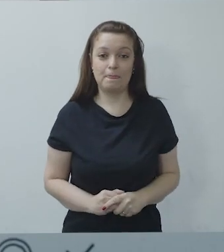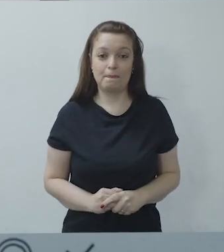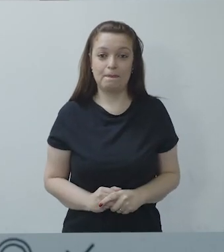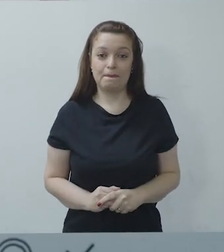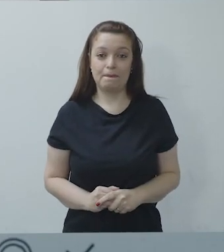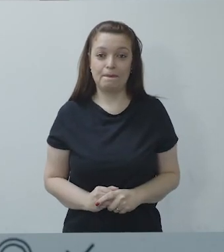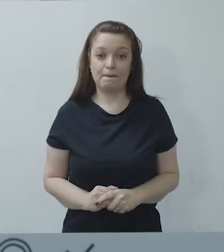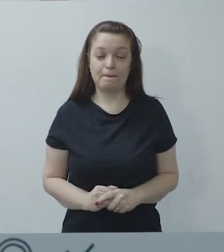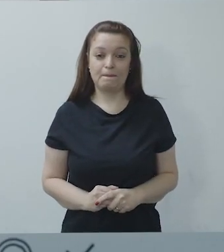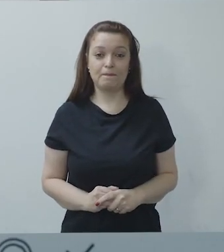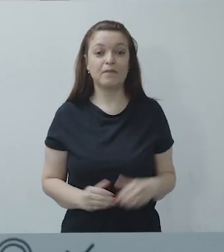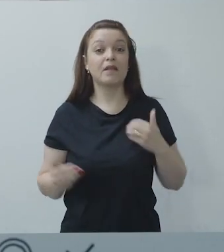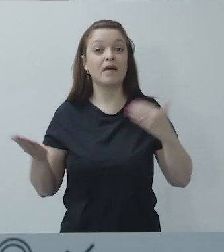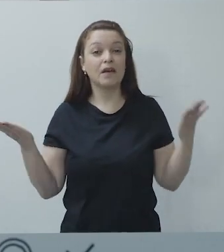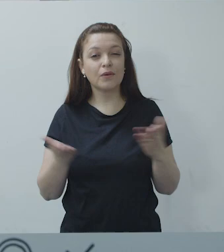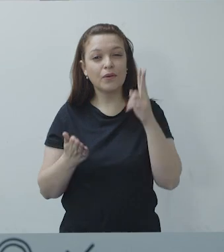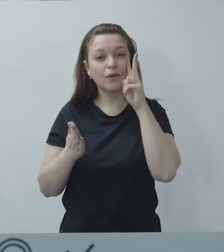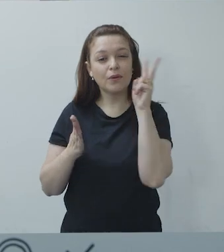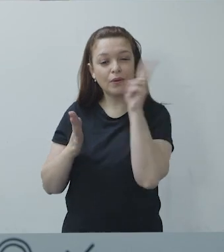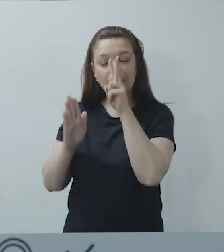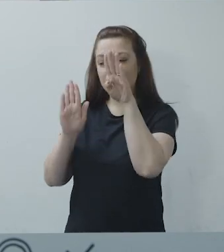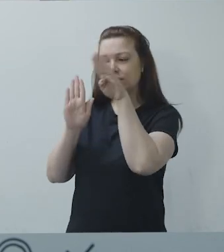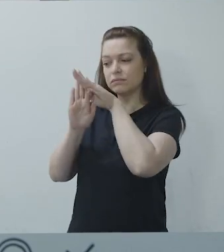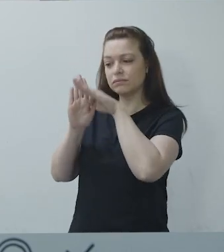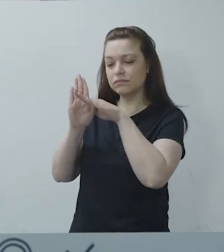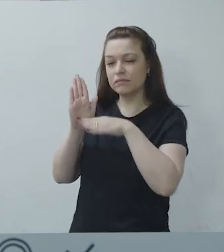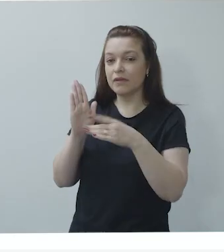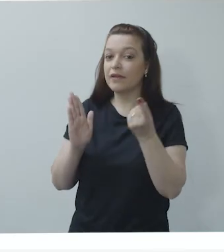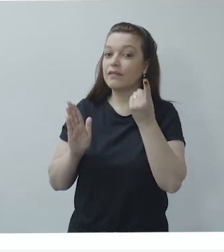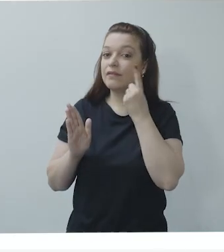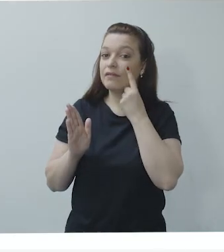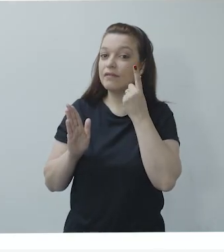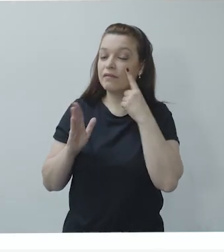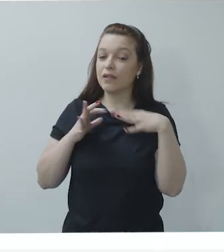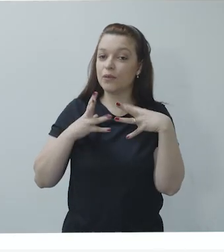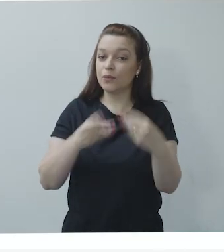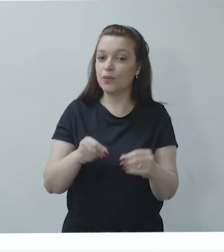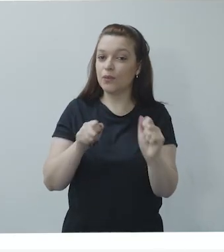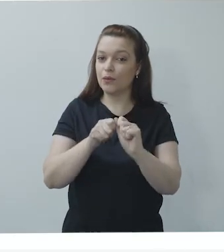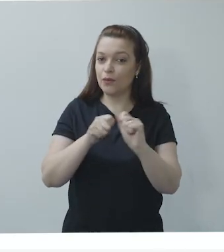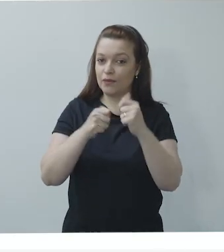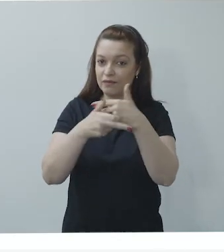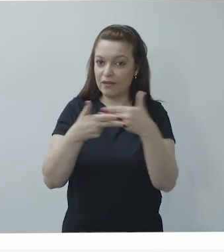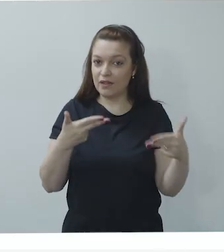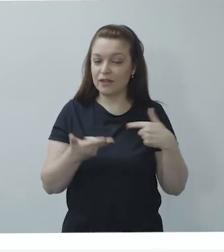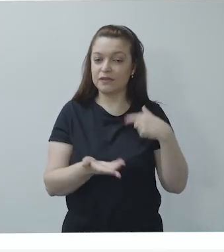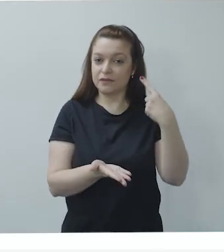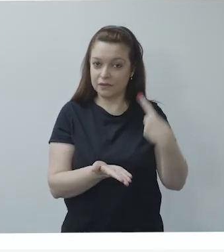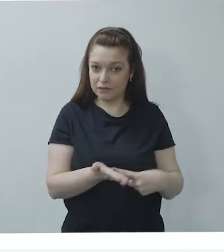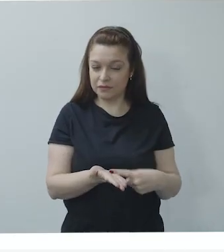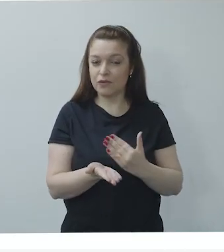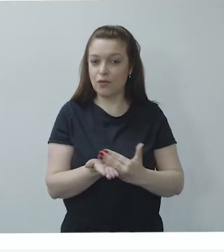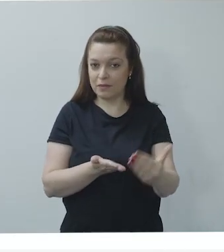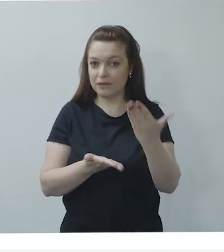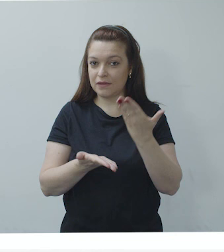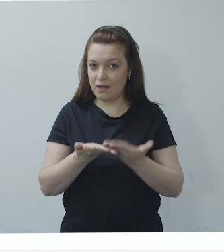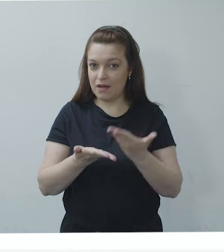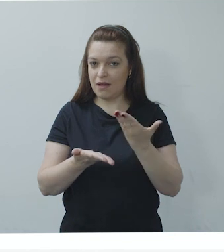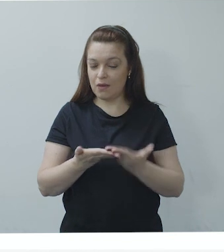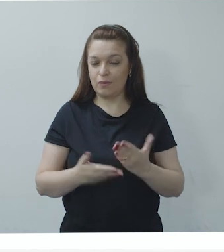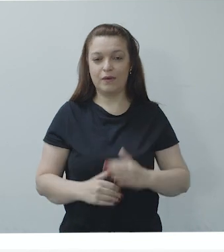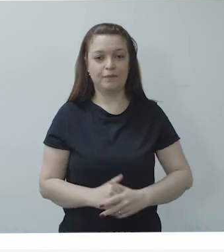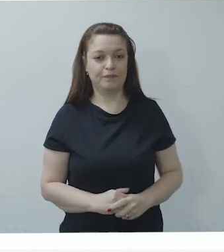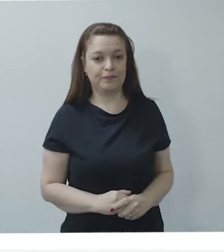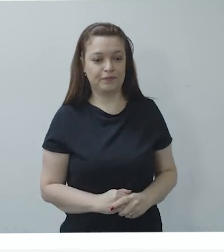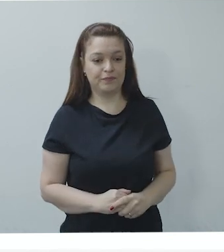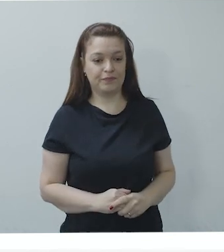para a nossa rotina. Vamos conferir lá se a gente fez tudo o que a gente tinha combinado no início da aula.